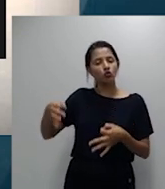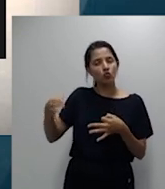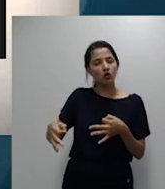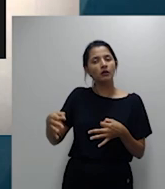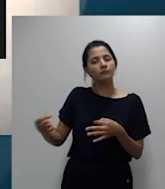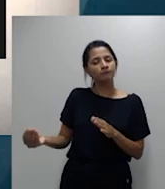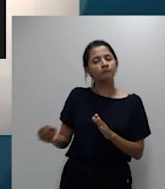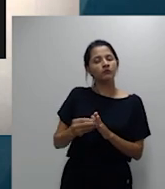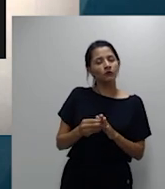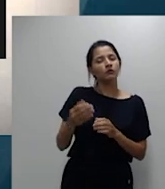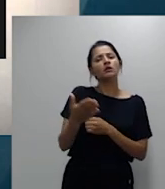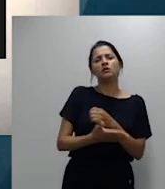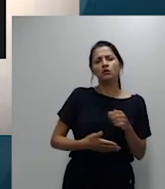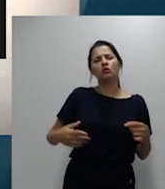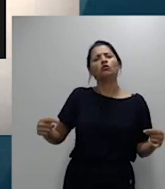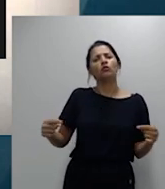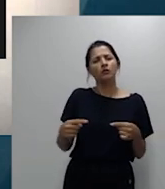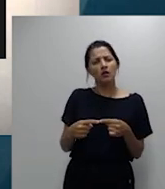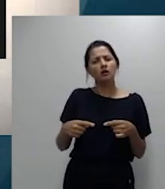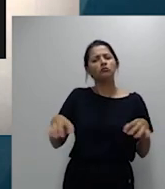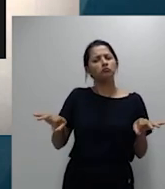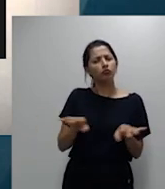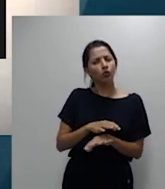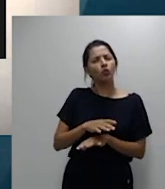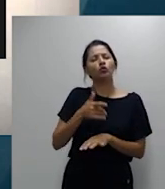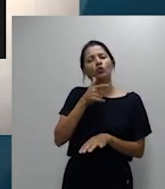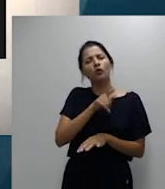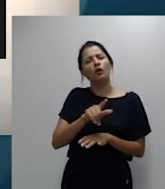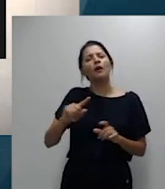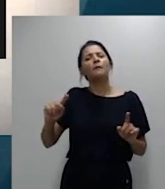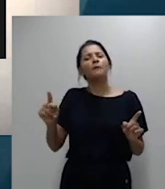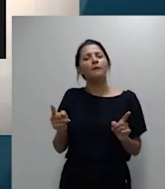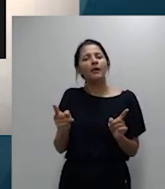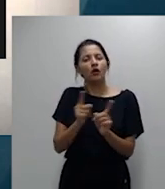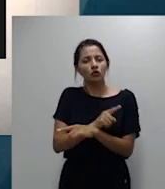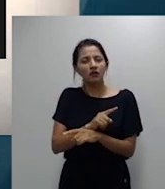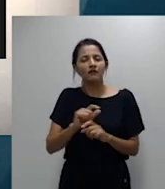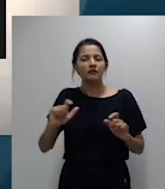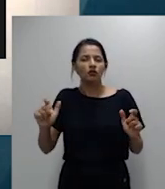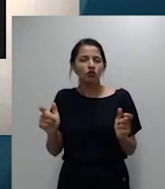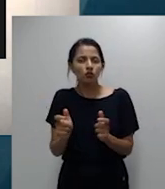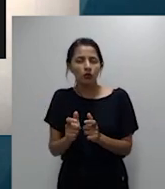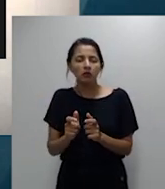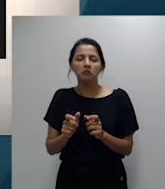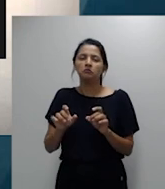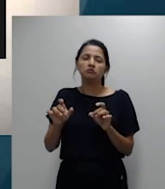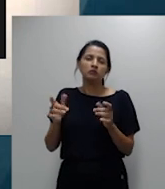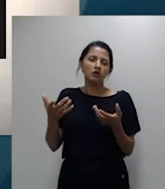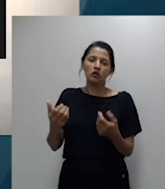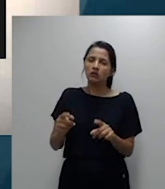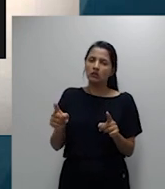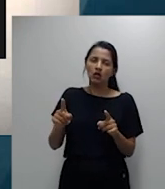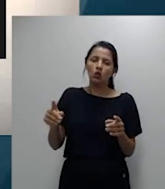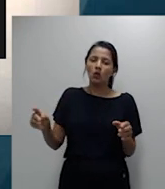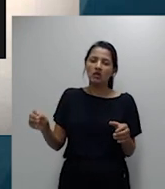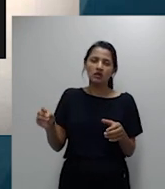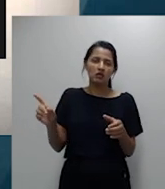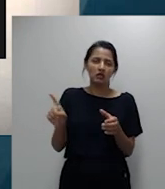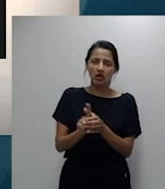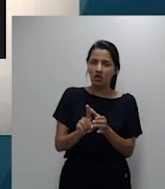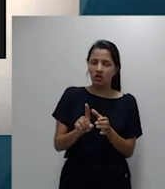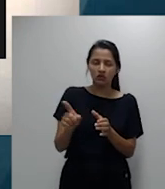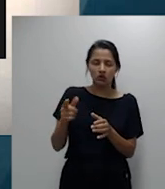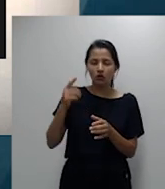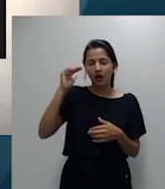adequada e suficiente para dirimir a controvérsia dispensando portanto qualquer integração a